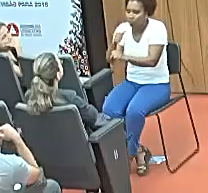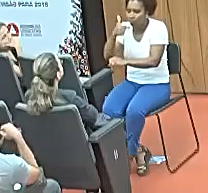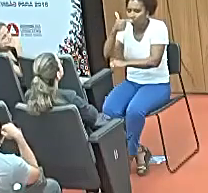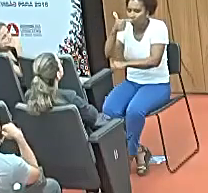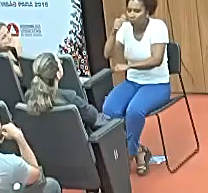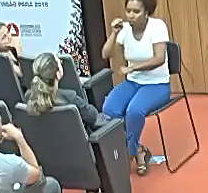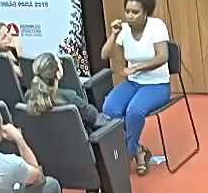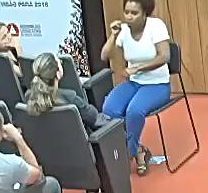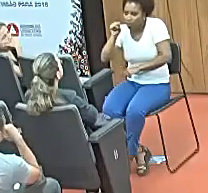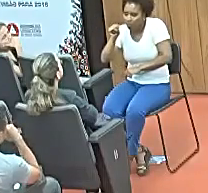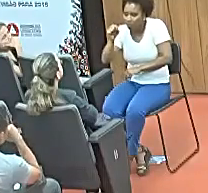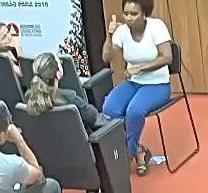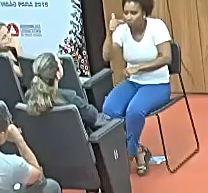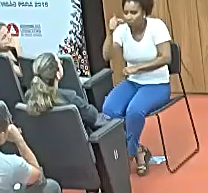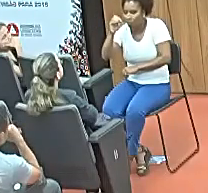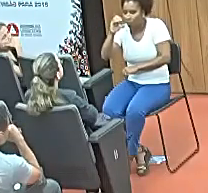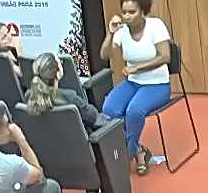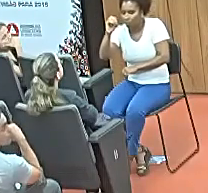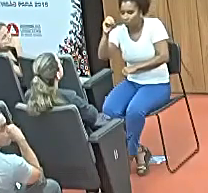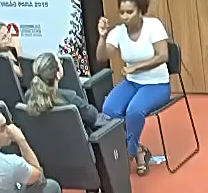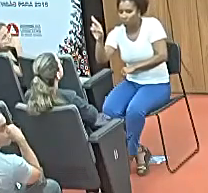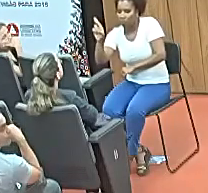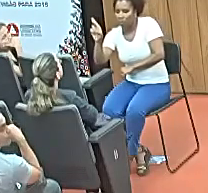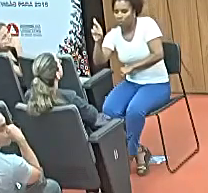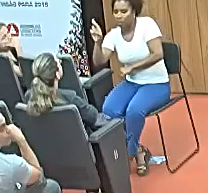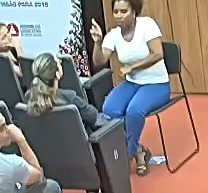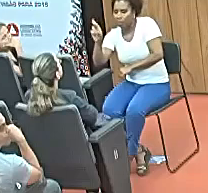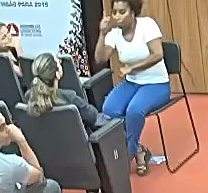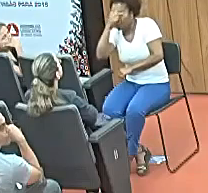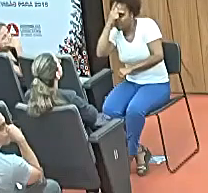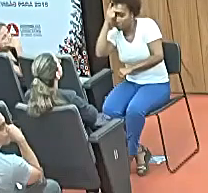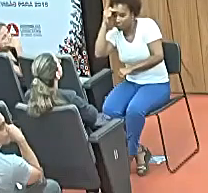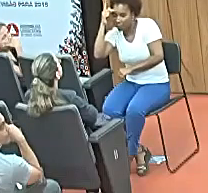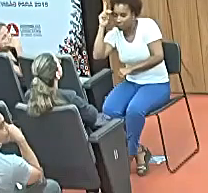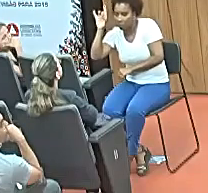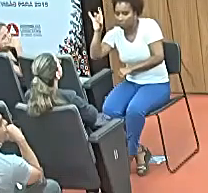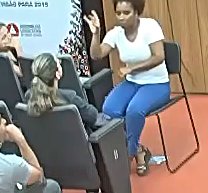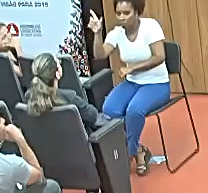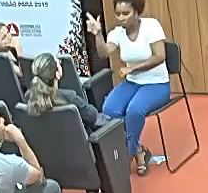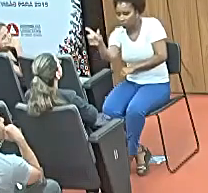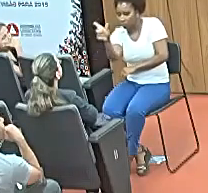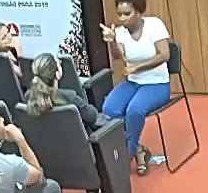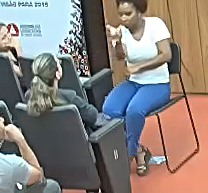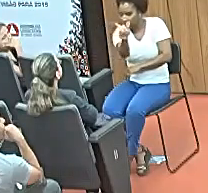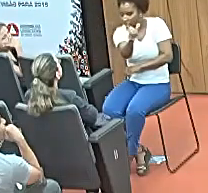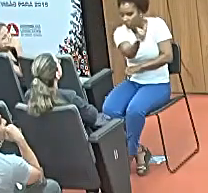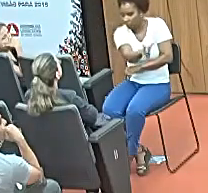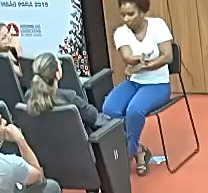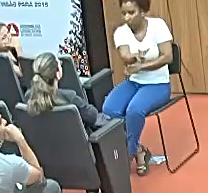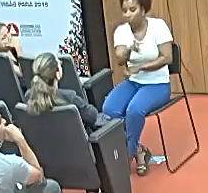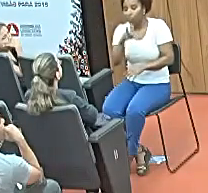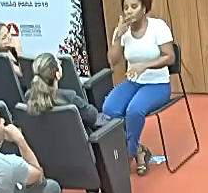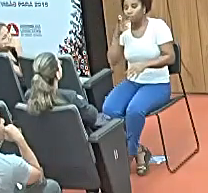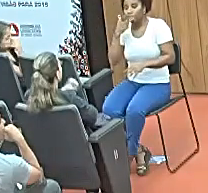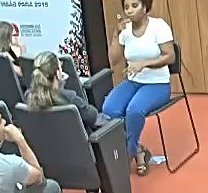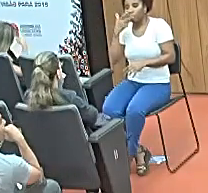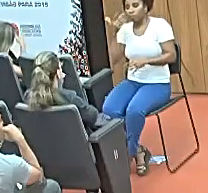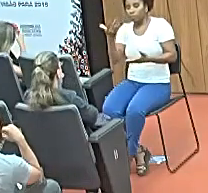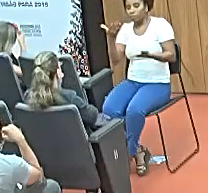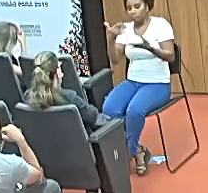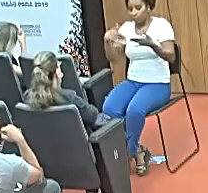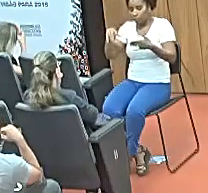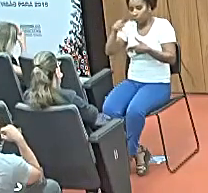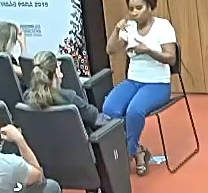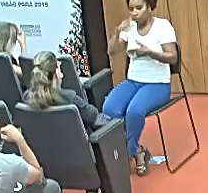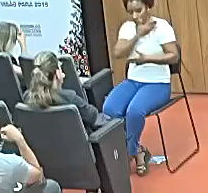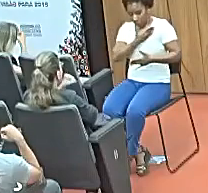por pessoa então recurso é insuficiente as entidades que executam esse programa eles